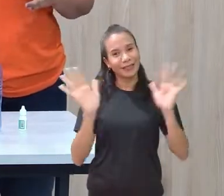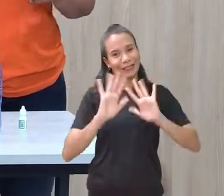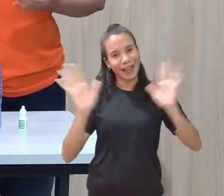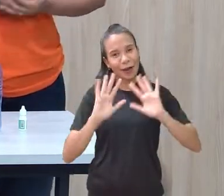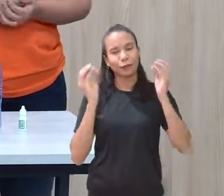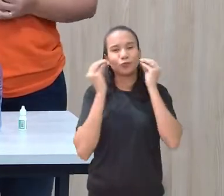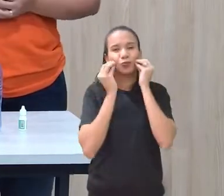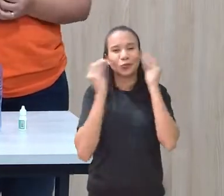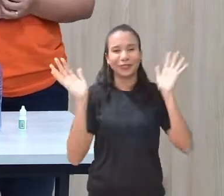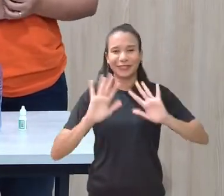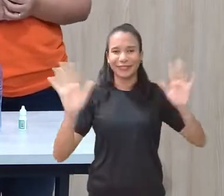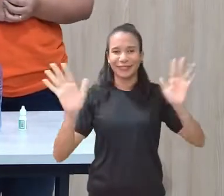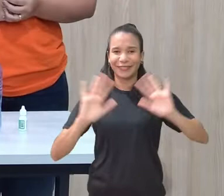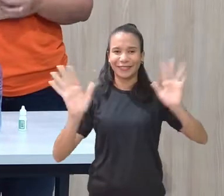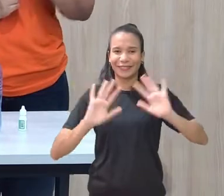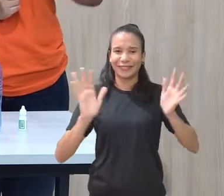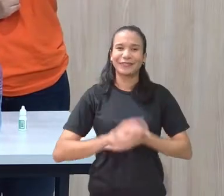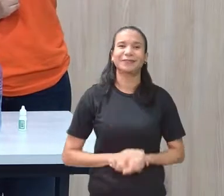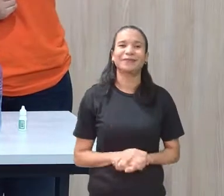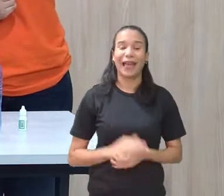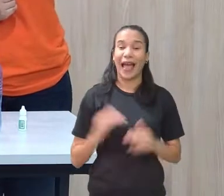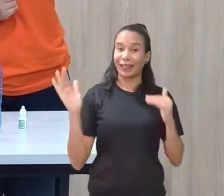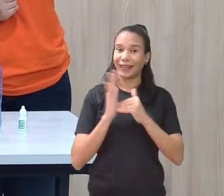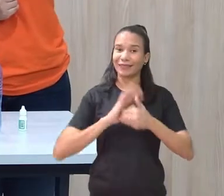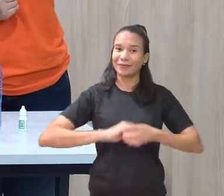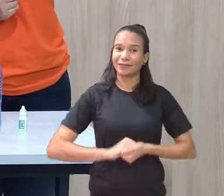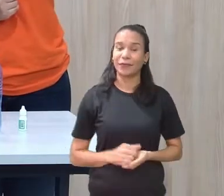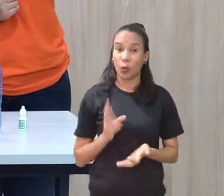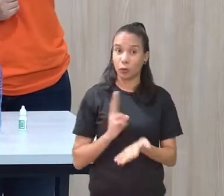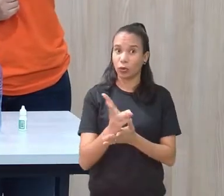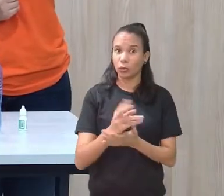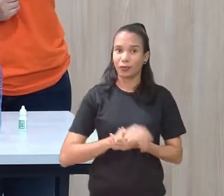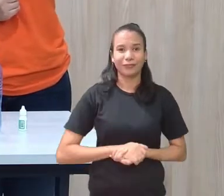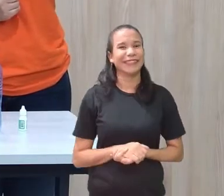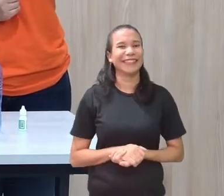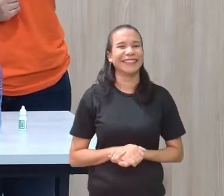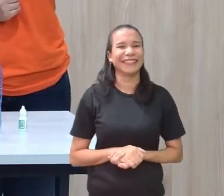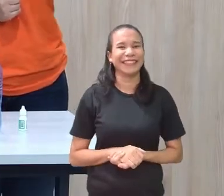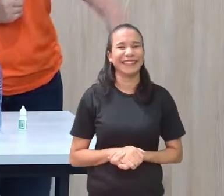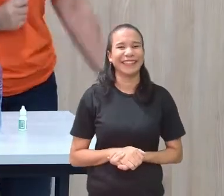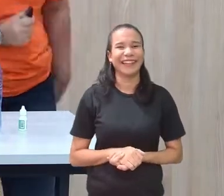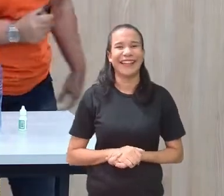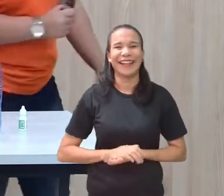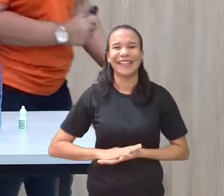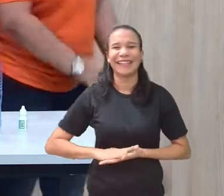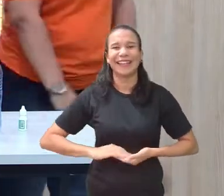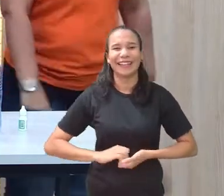Um beijo. Beijo, galerinha. Até mais. Continua acompanhando a gente.